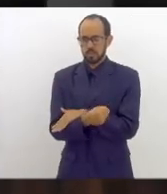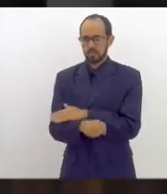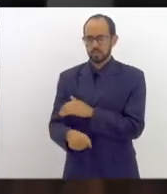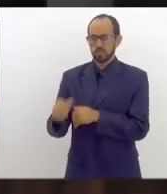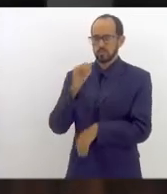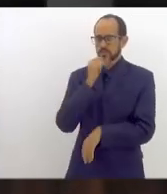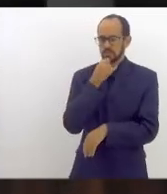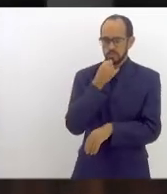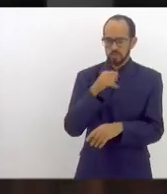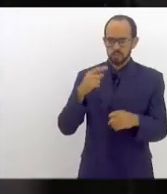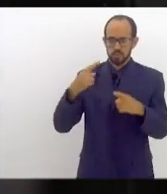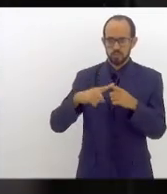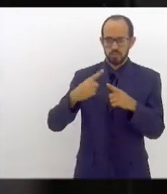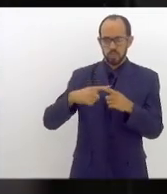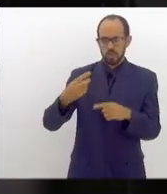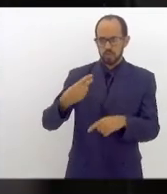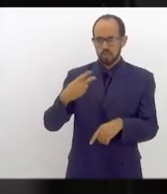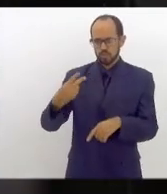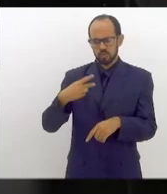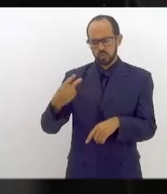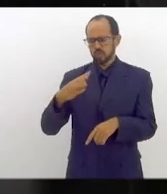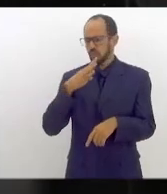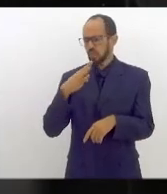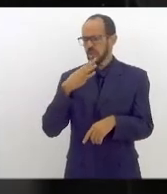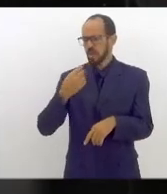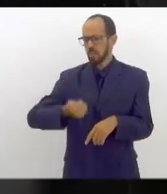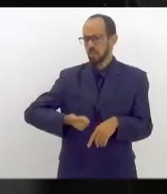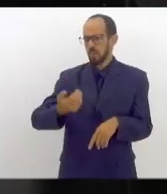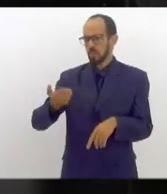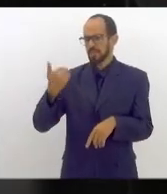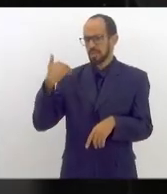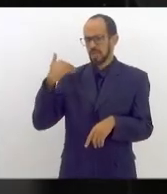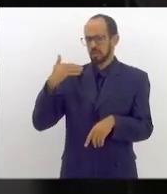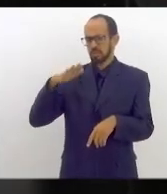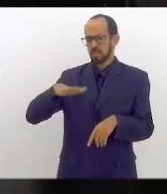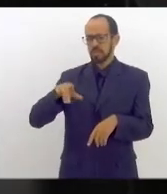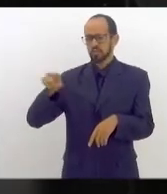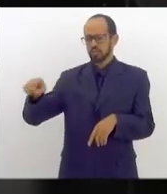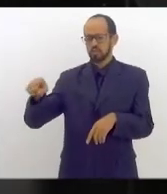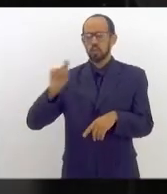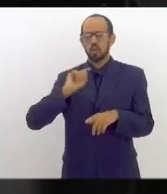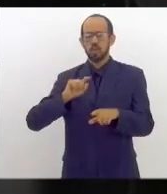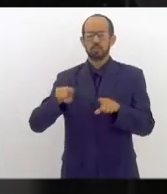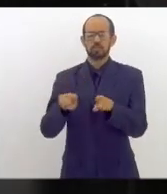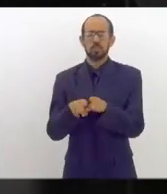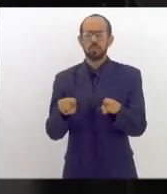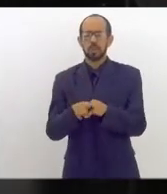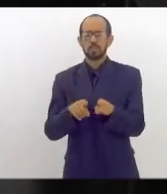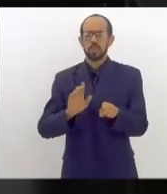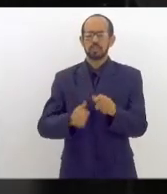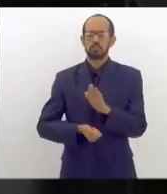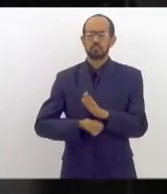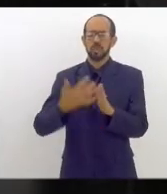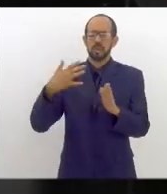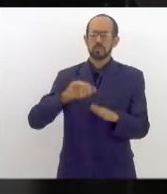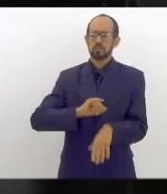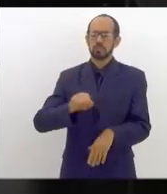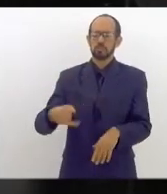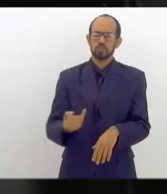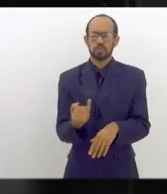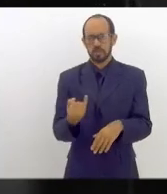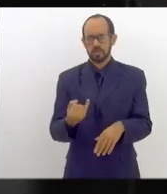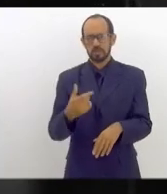É nos conhecemos não tem tanto tempo mas vossa excelência já teve várias oportunidades é muito interessante